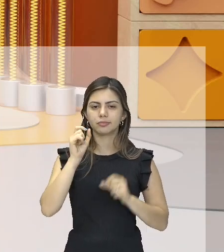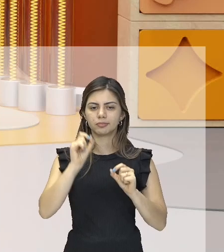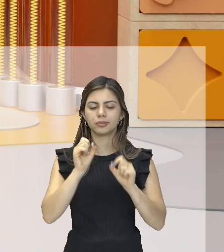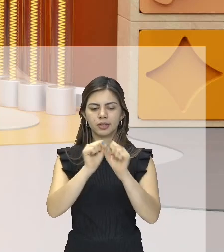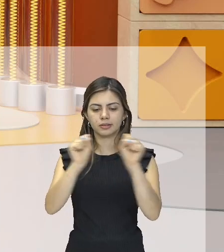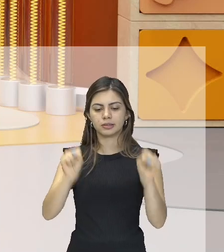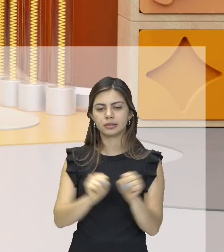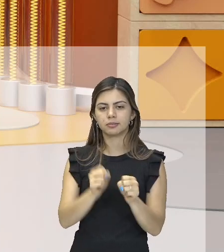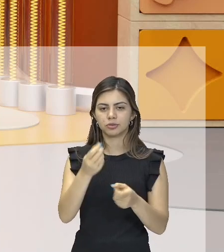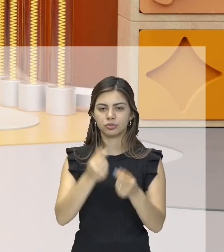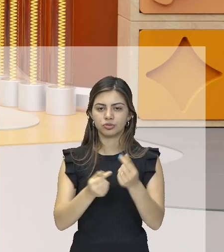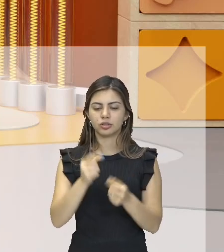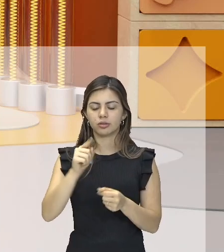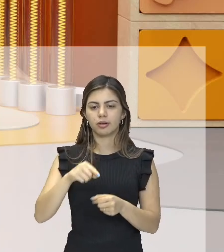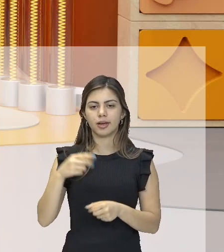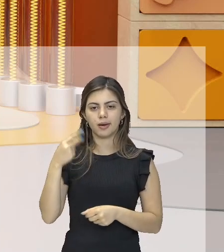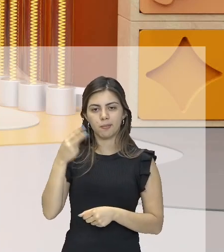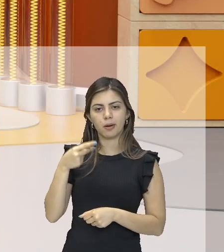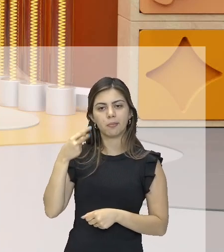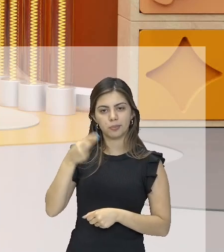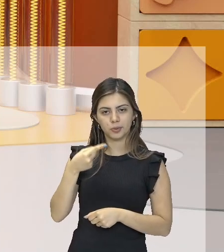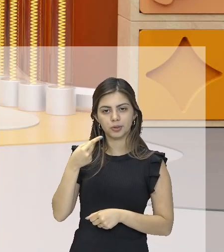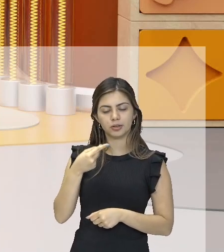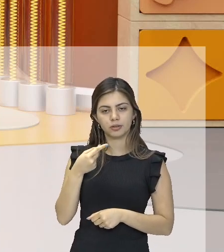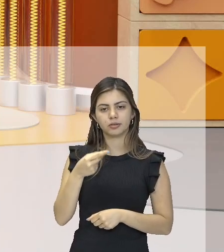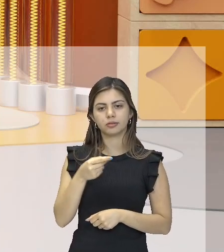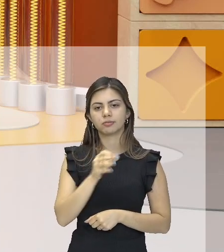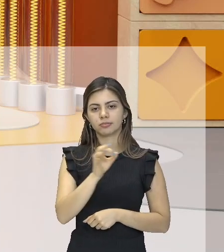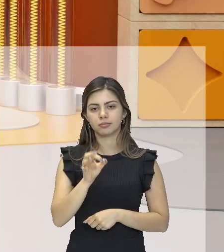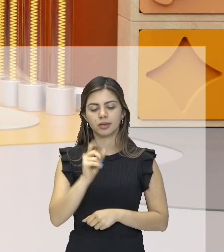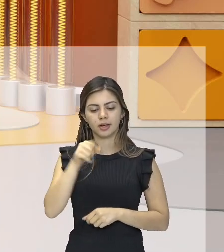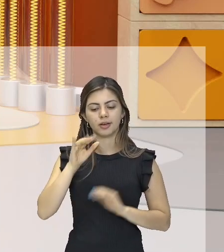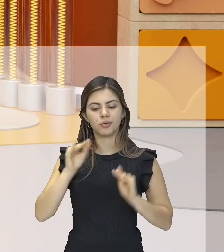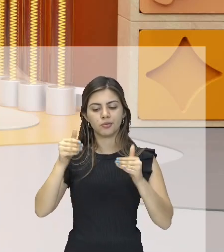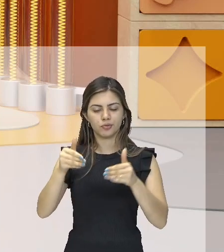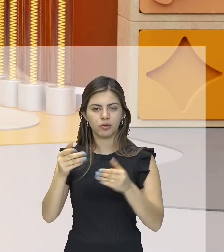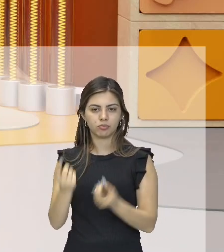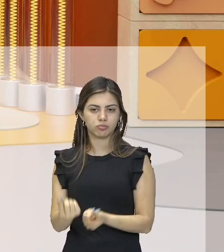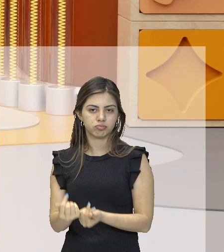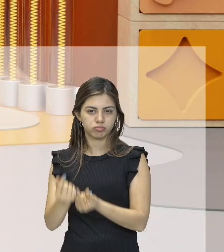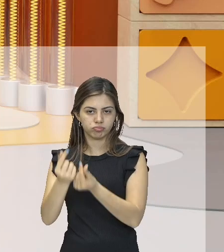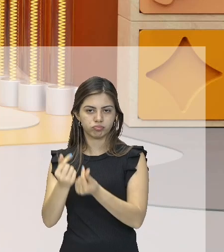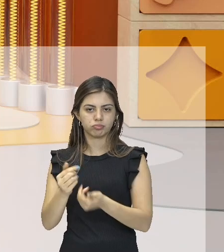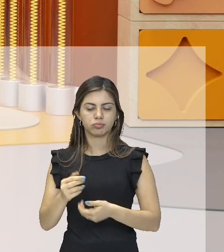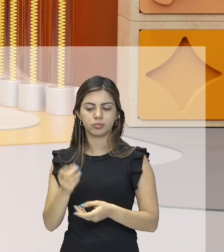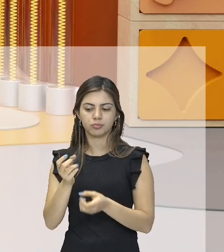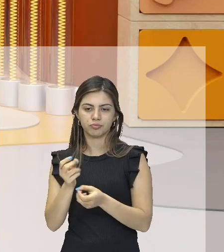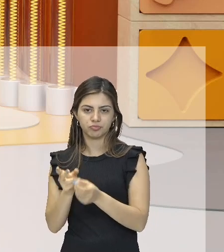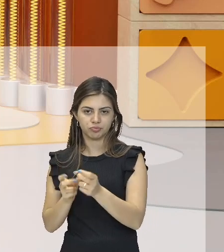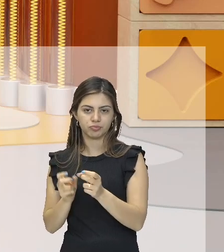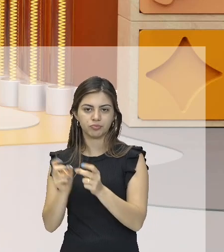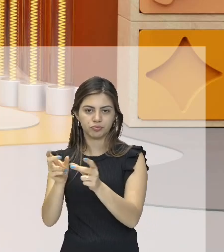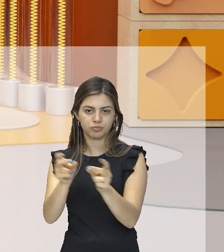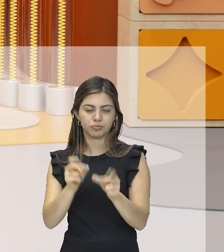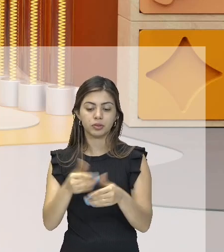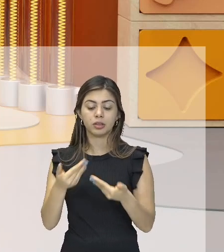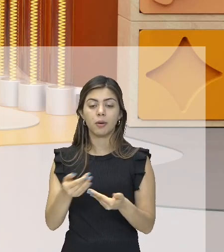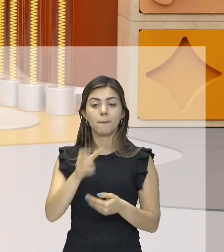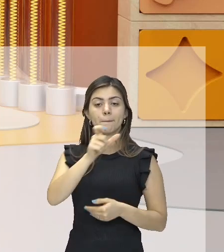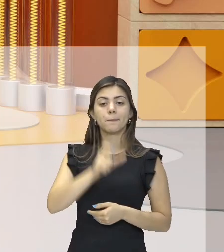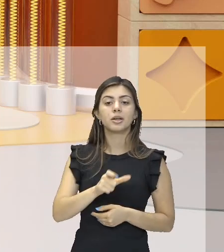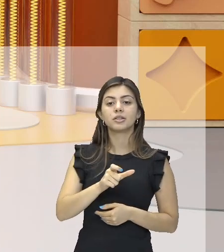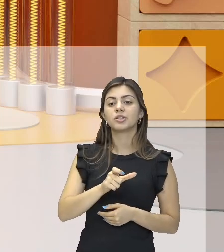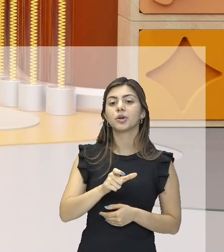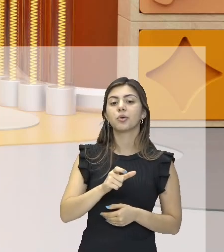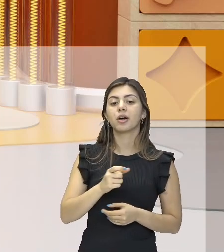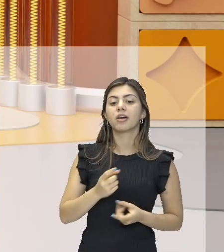adotada durante o absolutismo, é uma política econômica que vai visar o comércio. E quem é que vai lucrar com esse comércio inicialmente? São